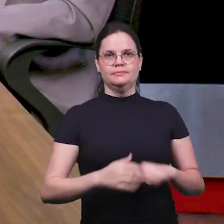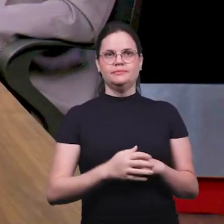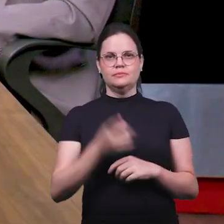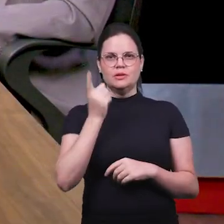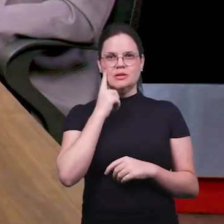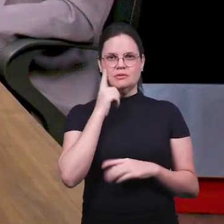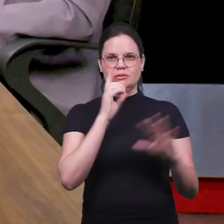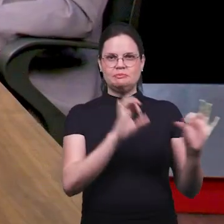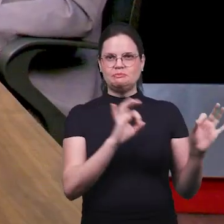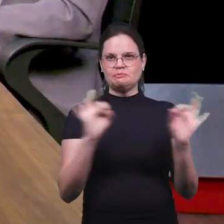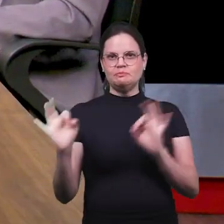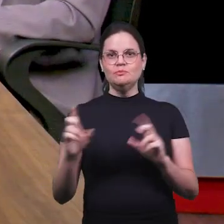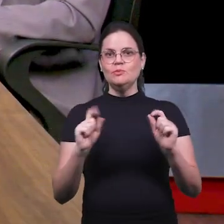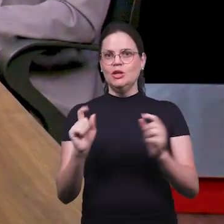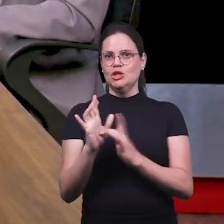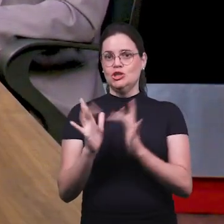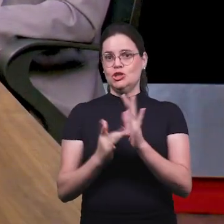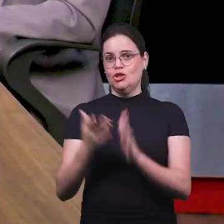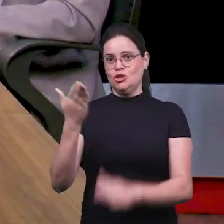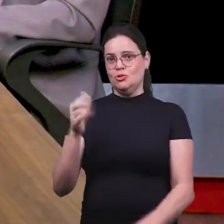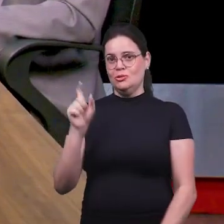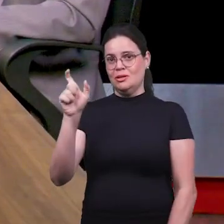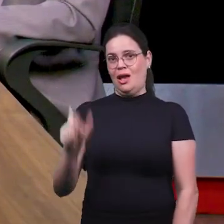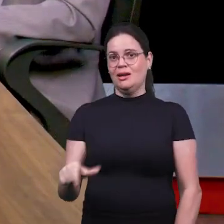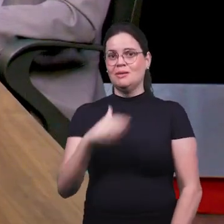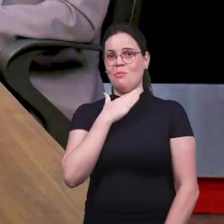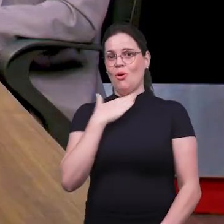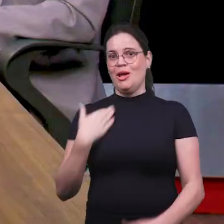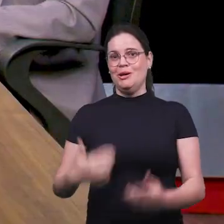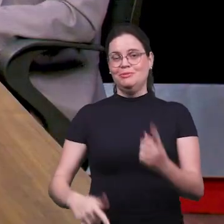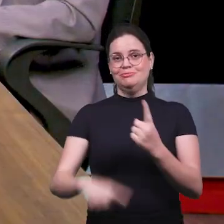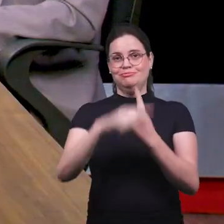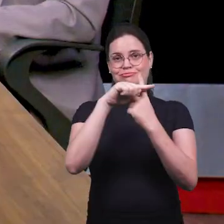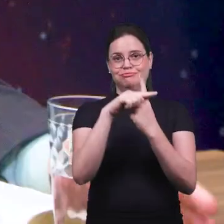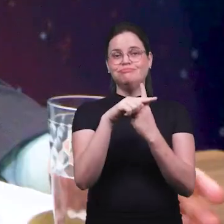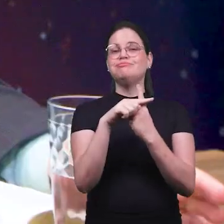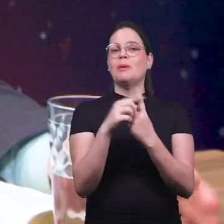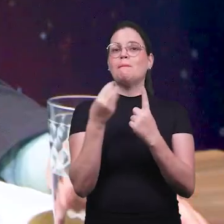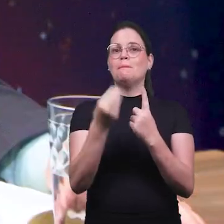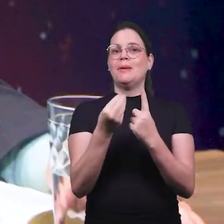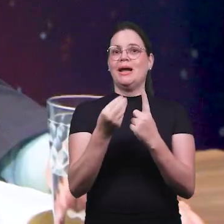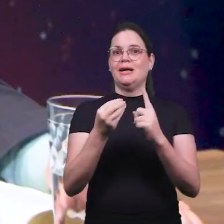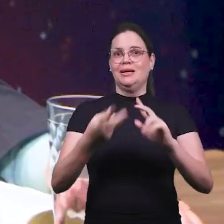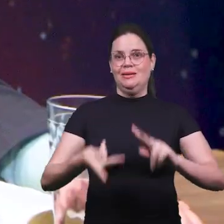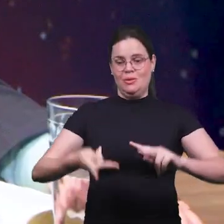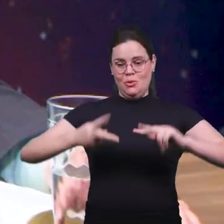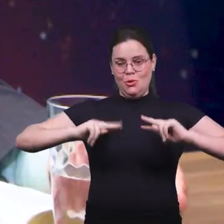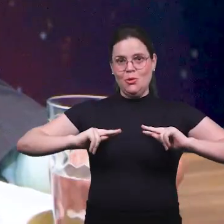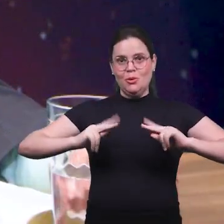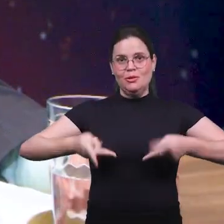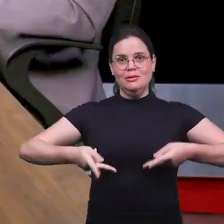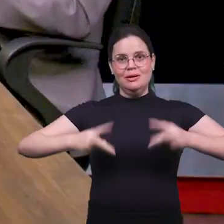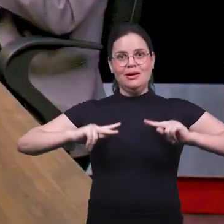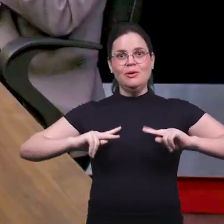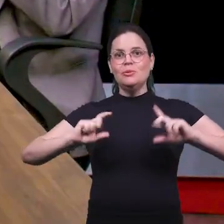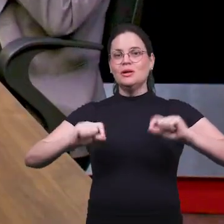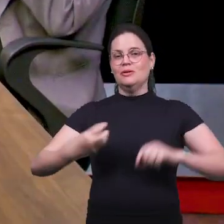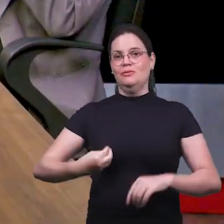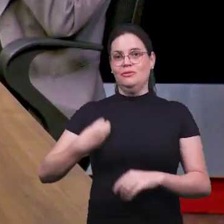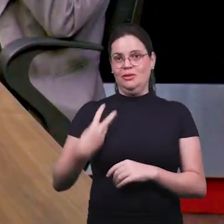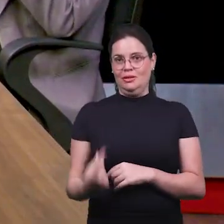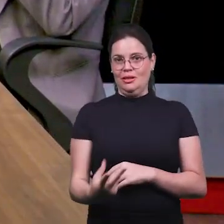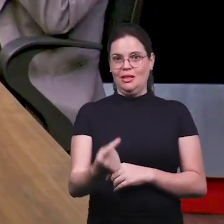que Jesus foi esse que morreu por nós, né? Para nos dar direito a uma herança eterna. Maravilha. Esse aspecto